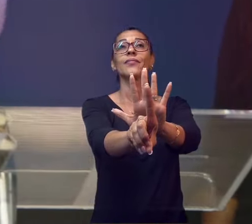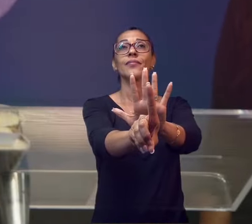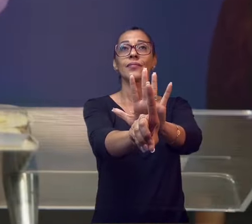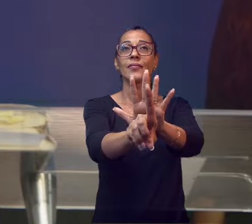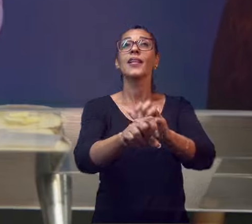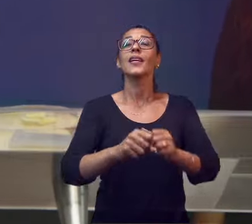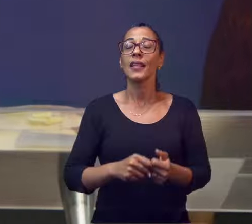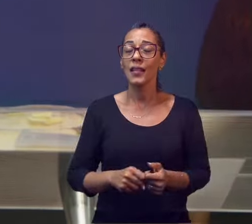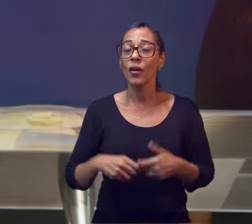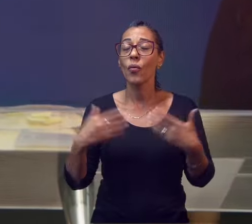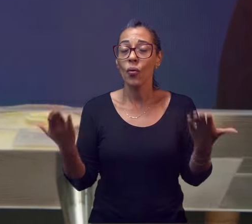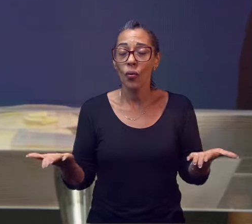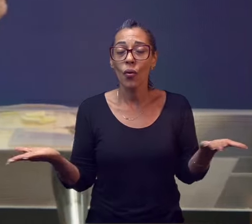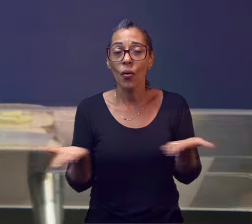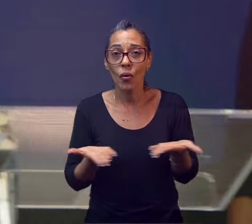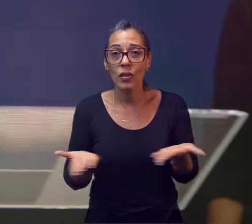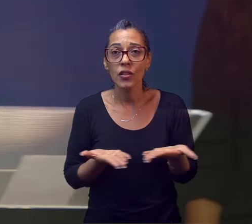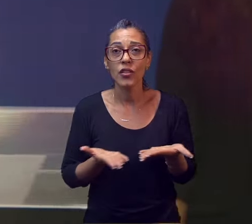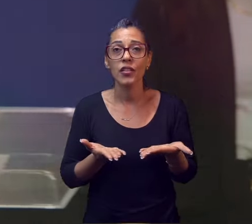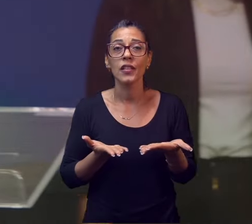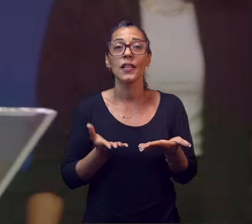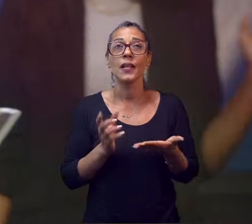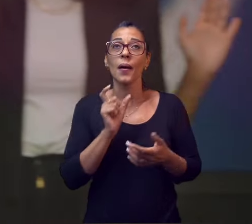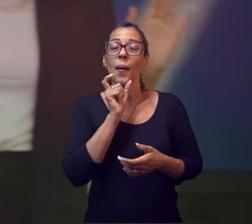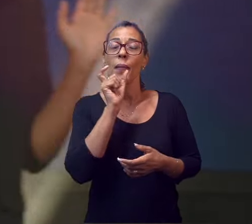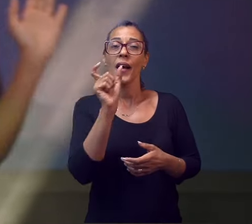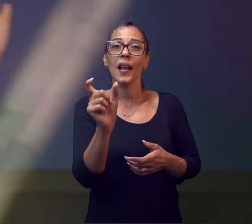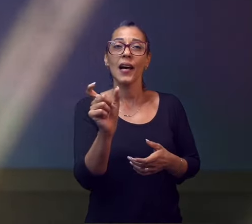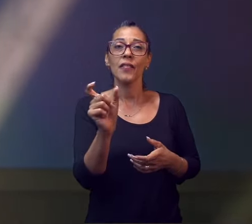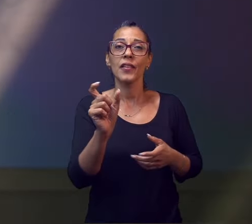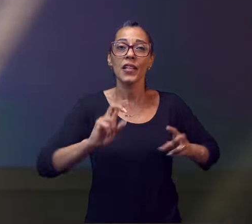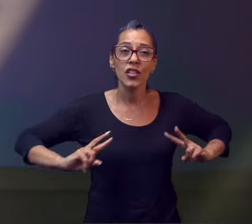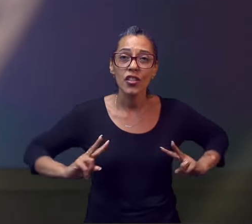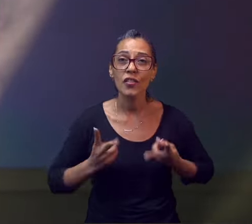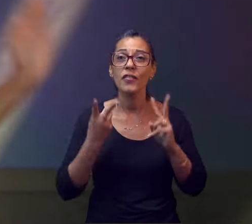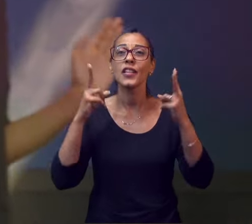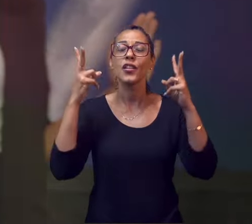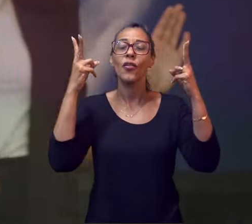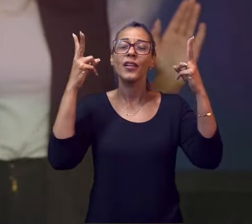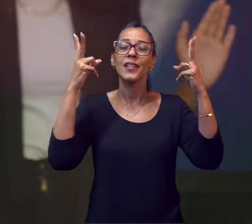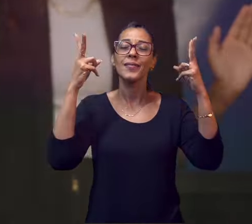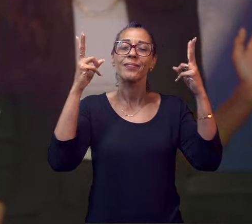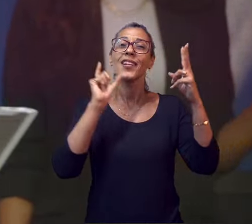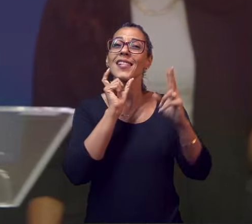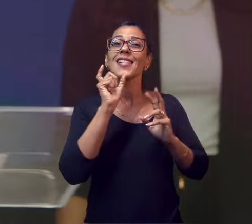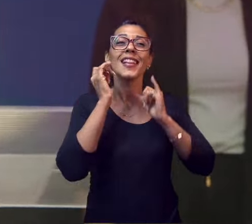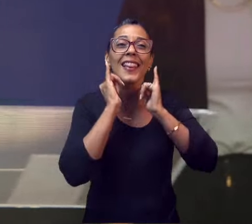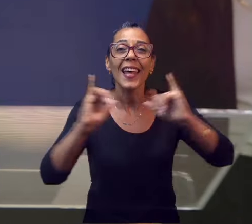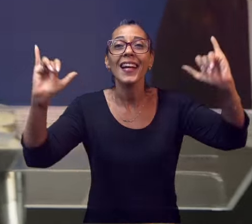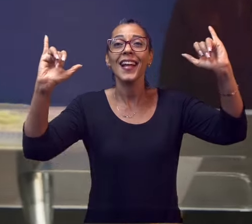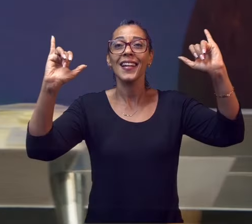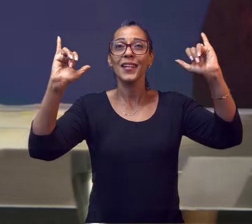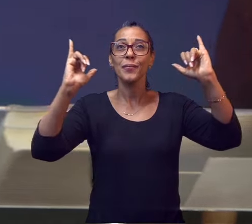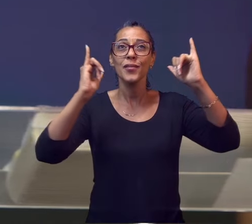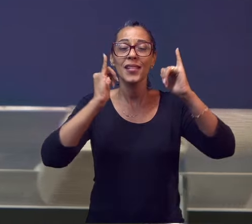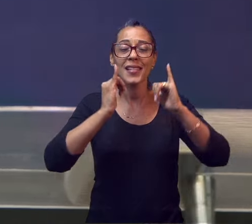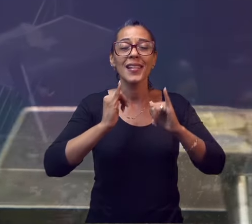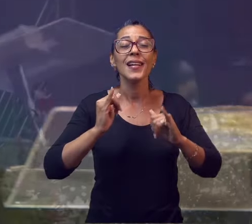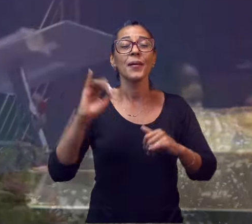de Vitória ó Deus para o nosso Brasil para o nosso estado para